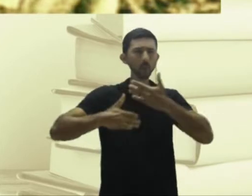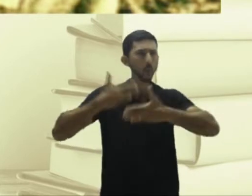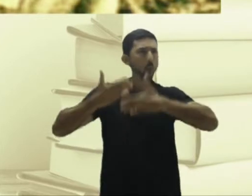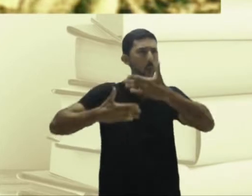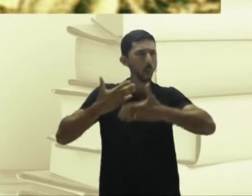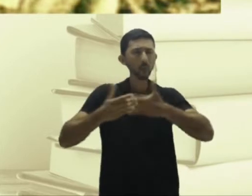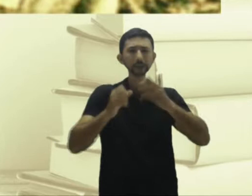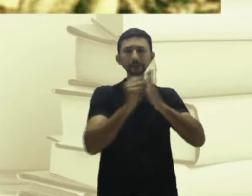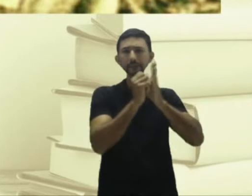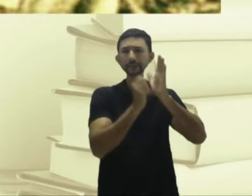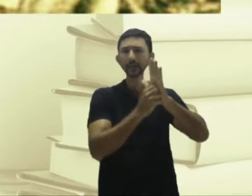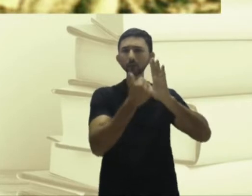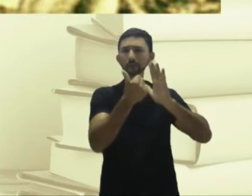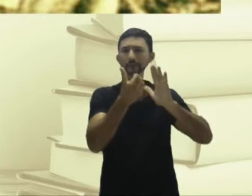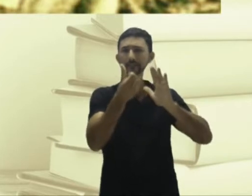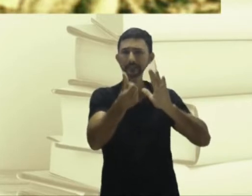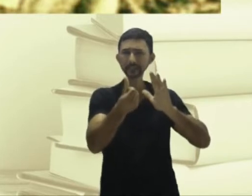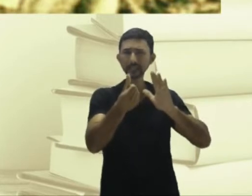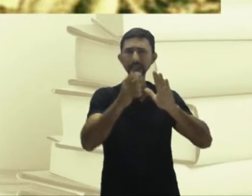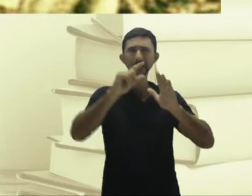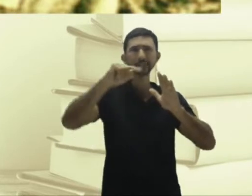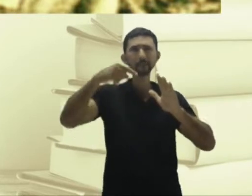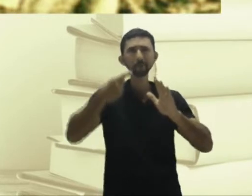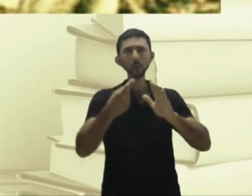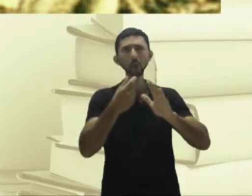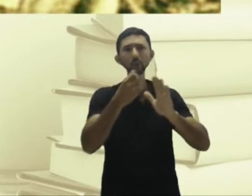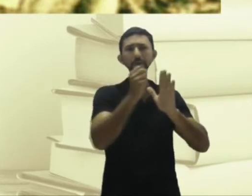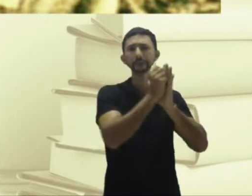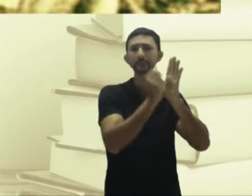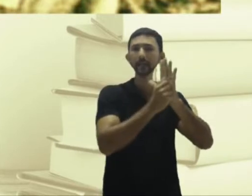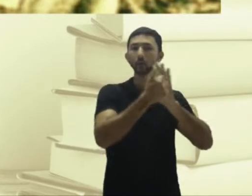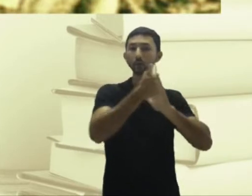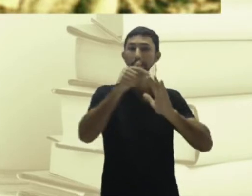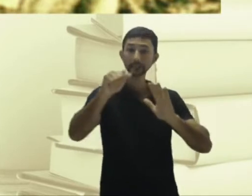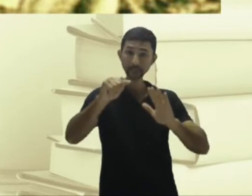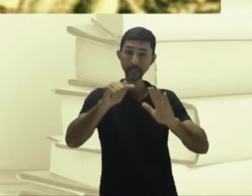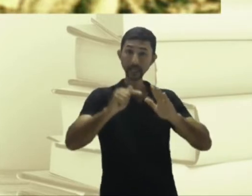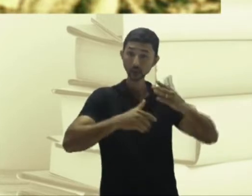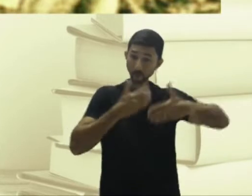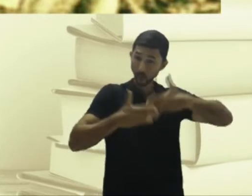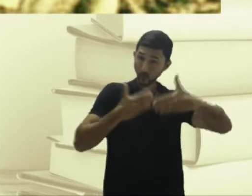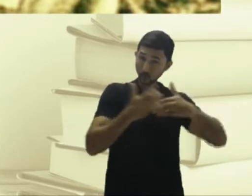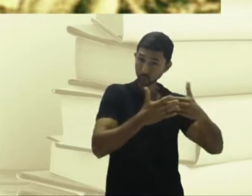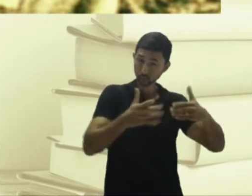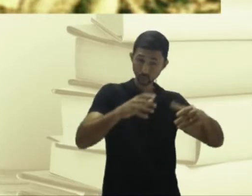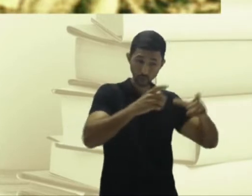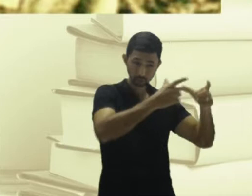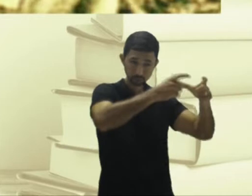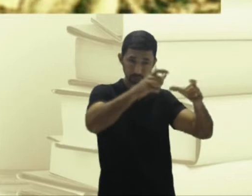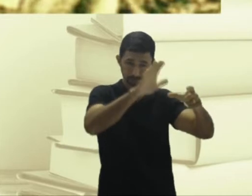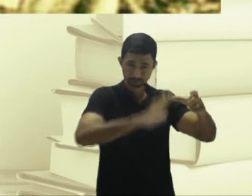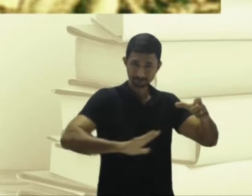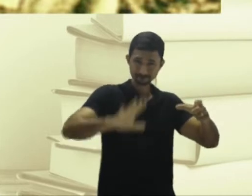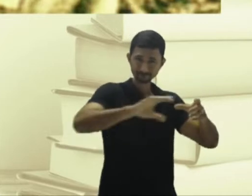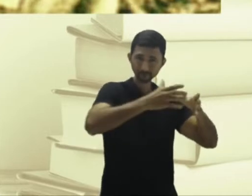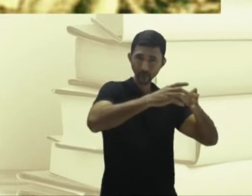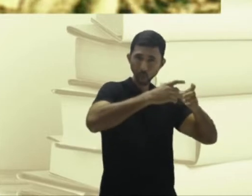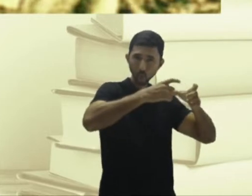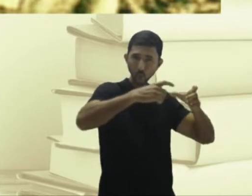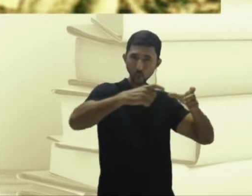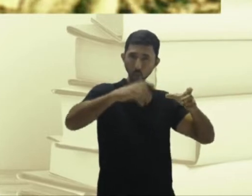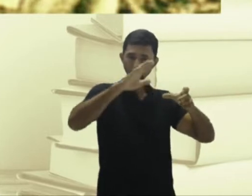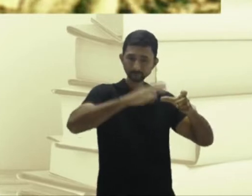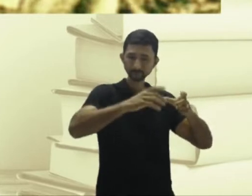século XVII, eles surgiram em várias capitanias, em várias dessas faixas de terra, dada para a